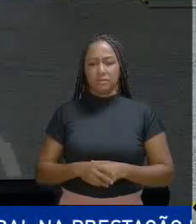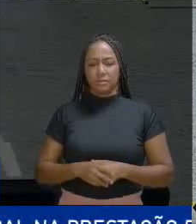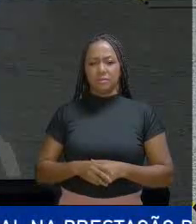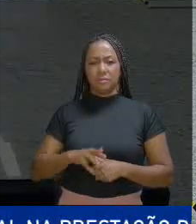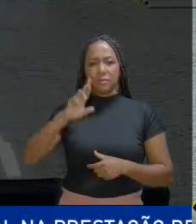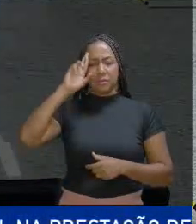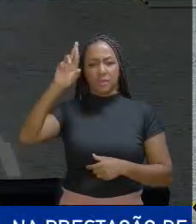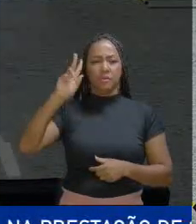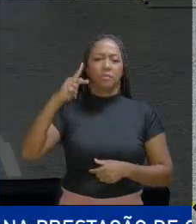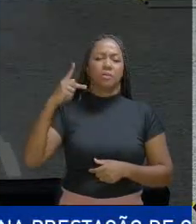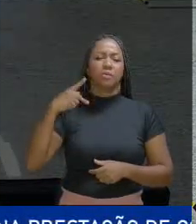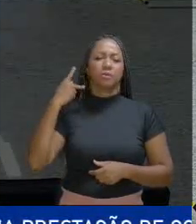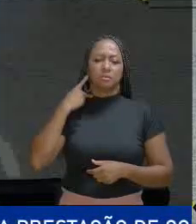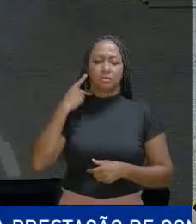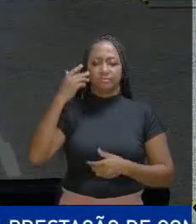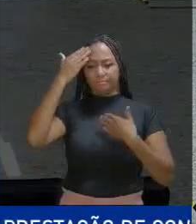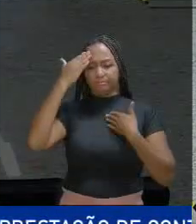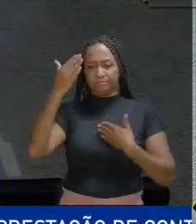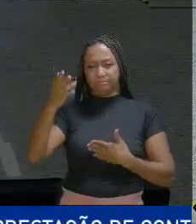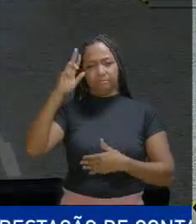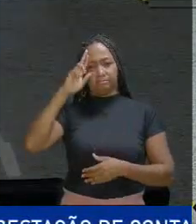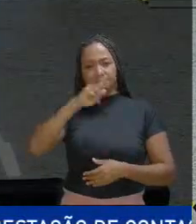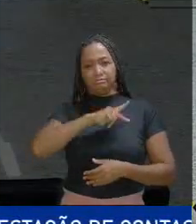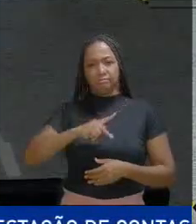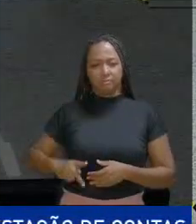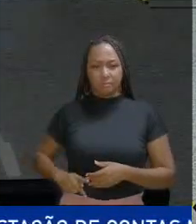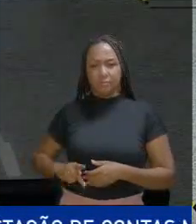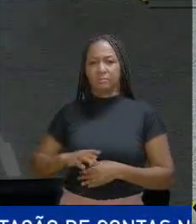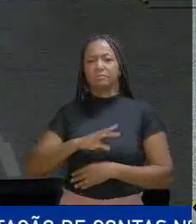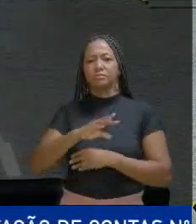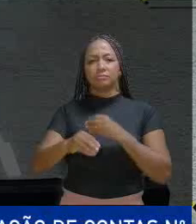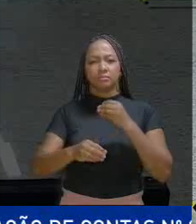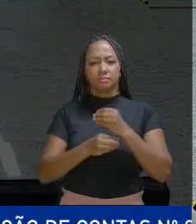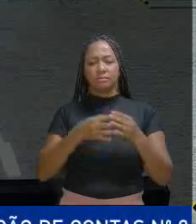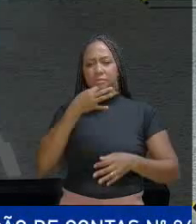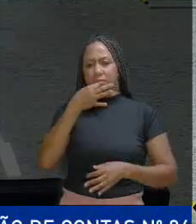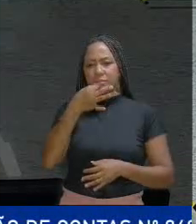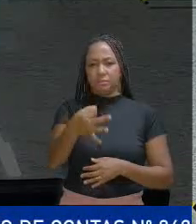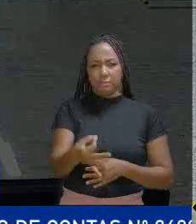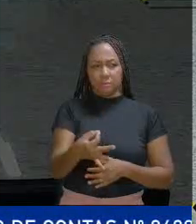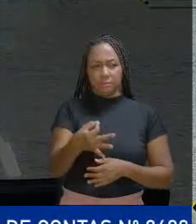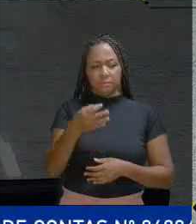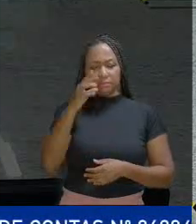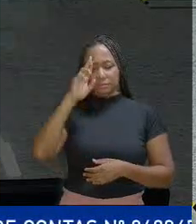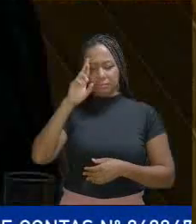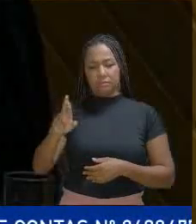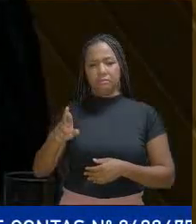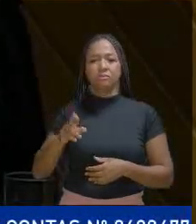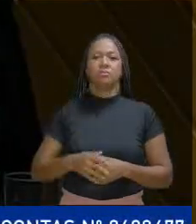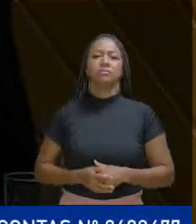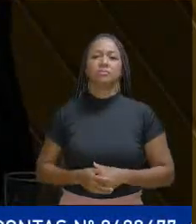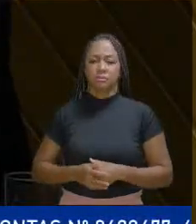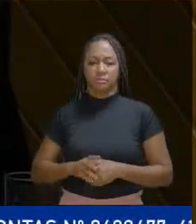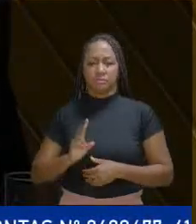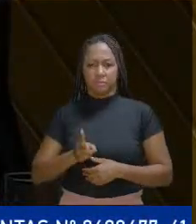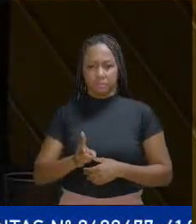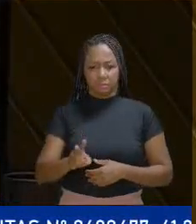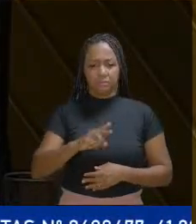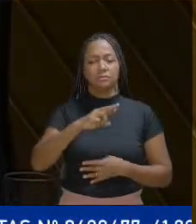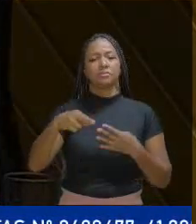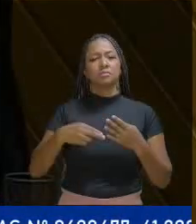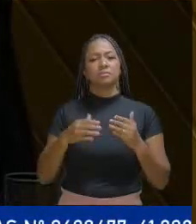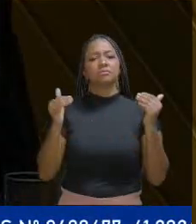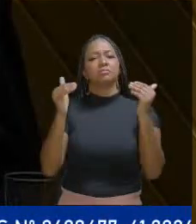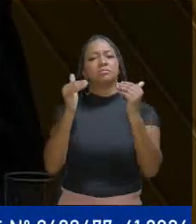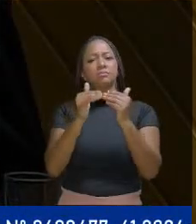Senhora Procuradora. Imagem ampla do plenário. Senhor presidente, reitero os termos do parecer, excelências. Pode prosseguir. O recurso